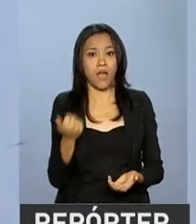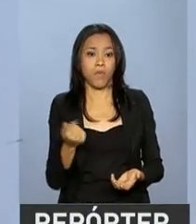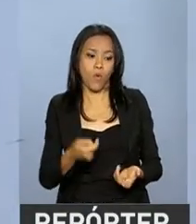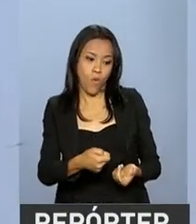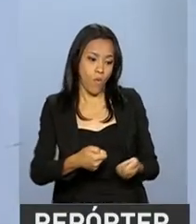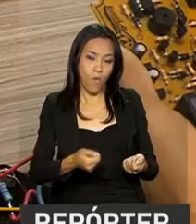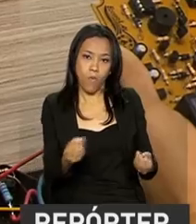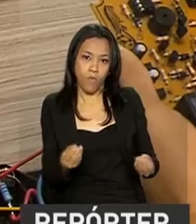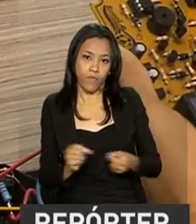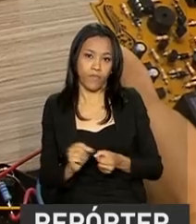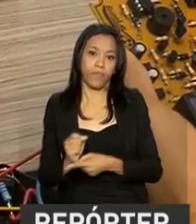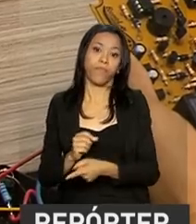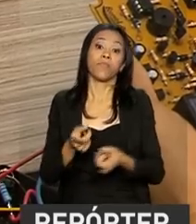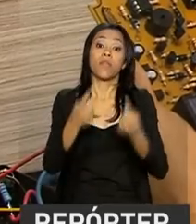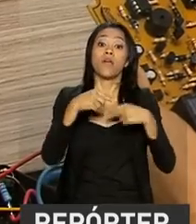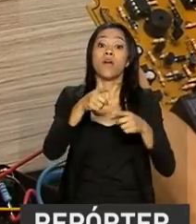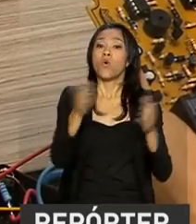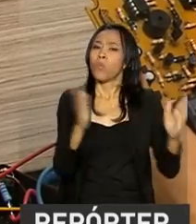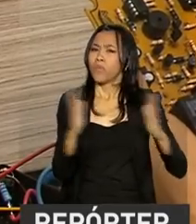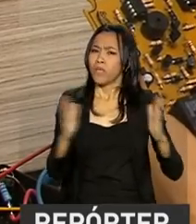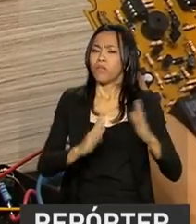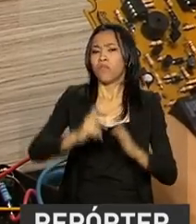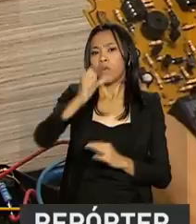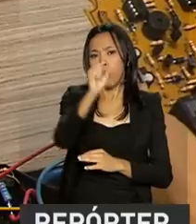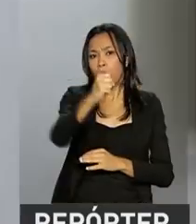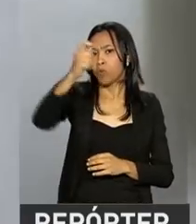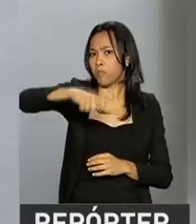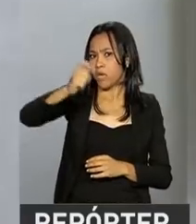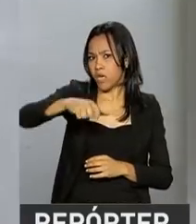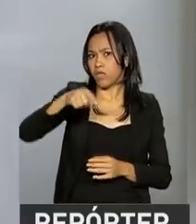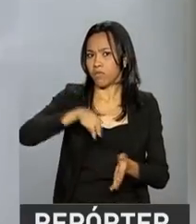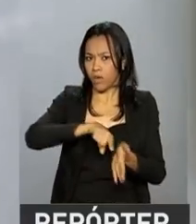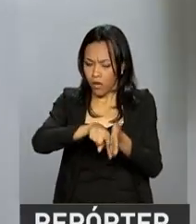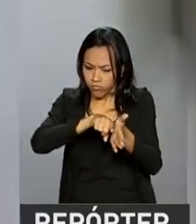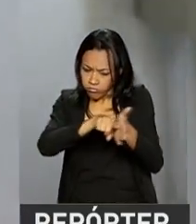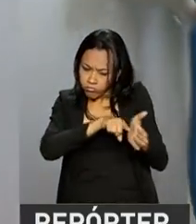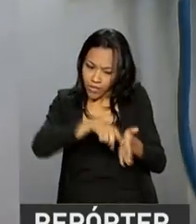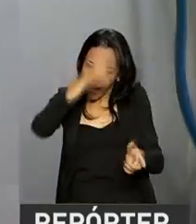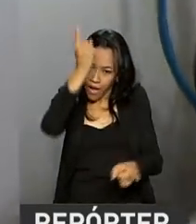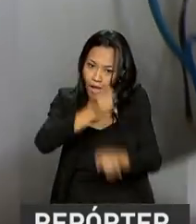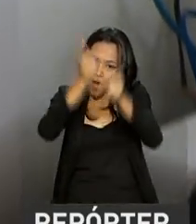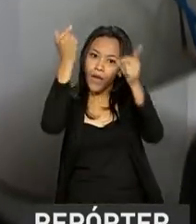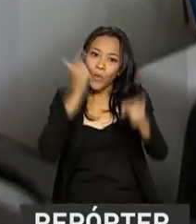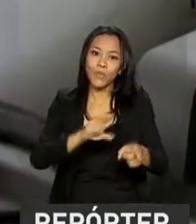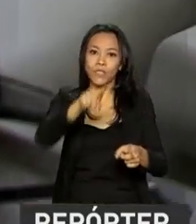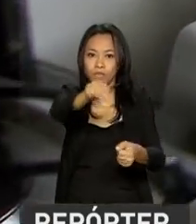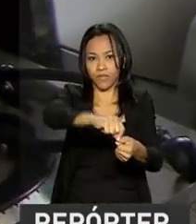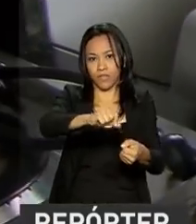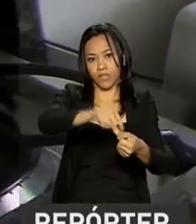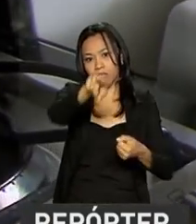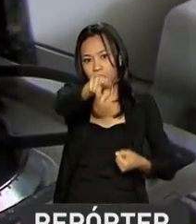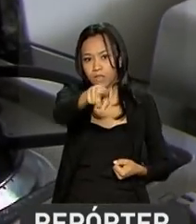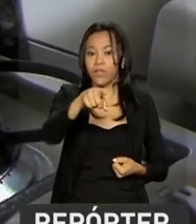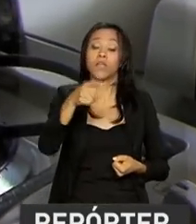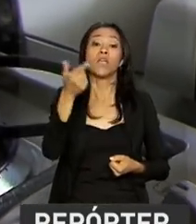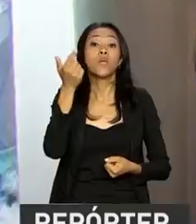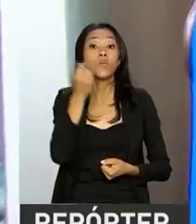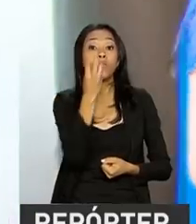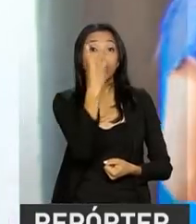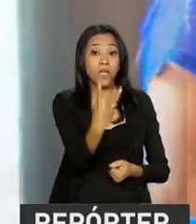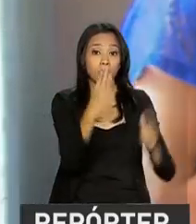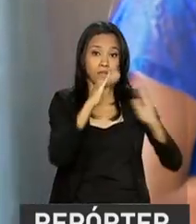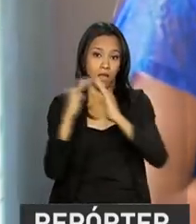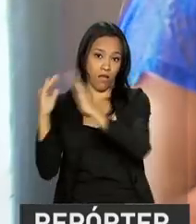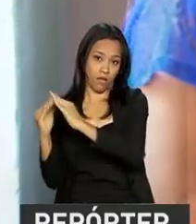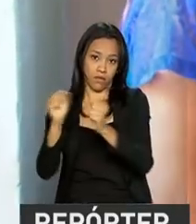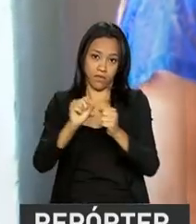por Josimar, levou 8 meses para ser desenvolvido. O inventor conseguiu instalar o aparelho em mais 3 residências.